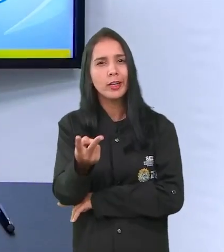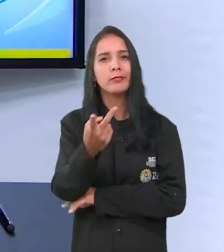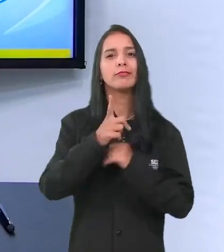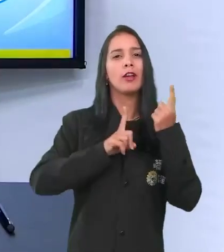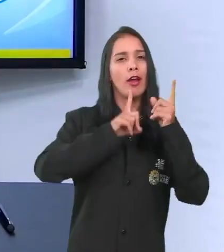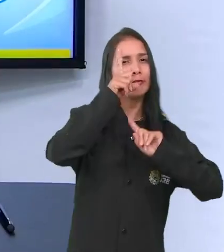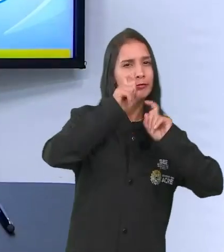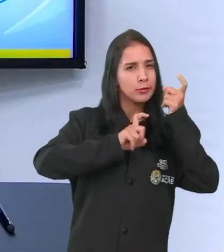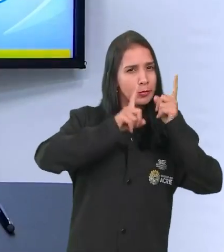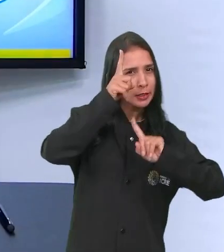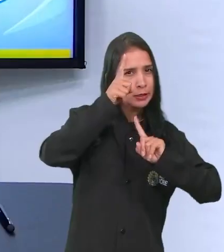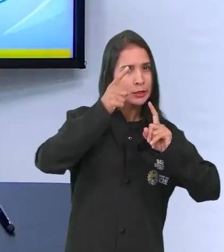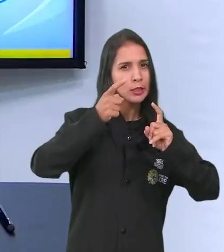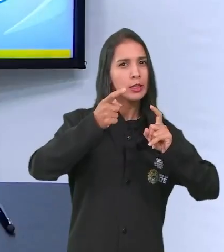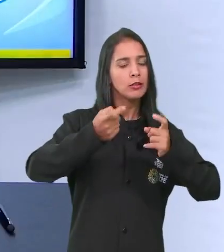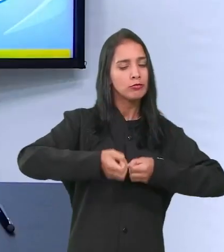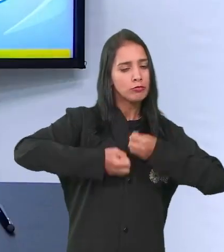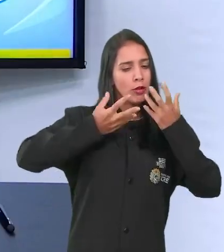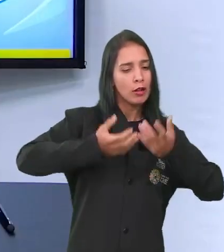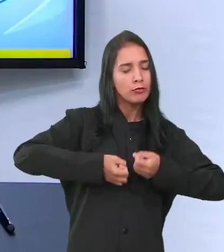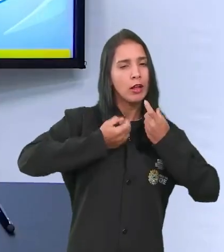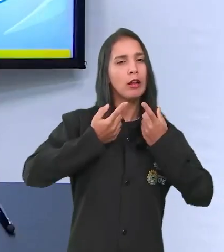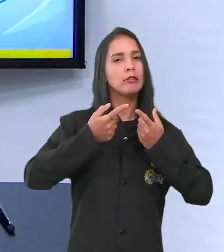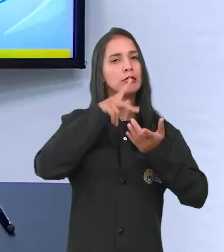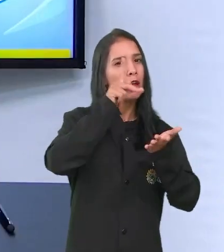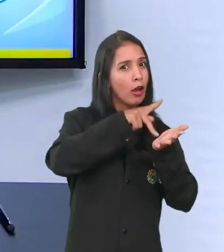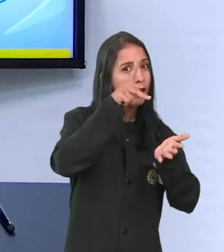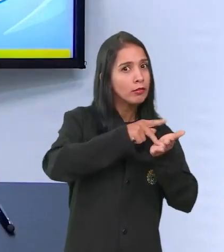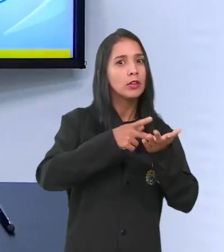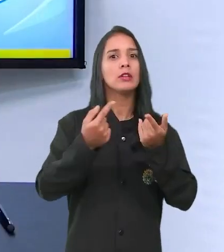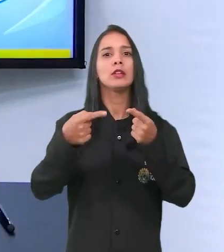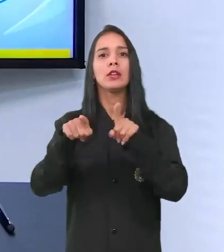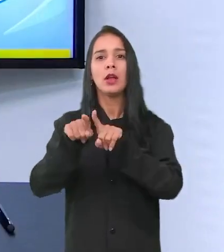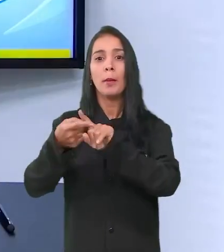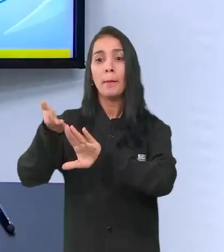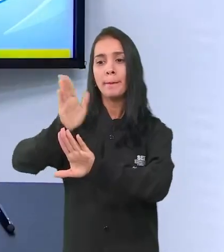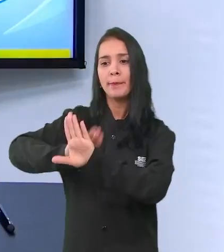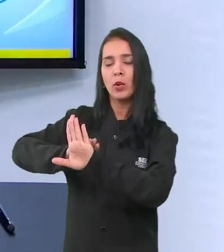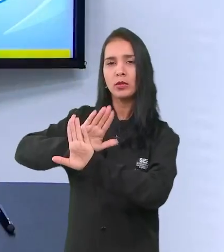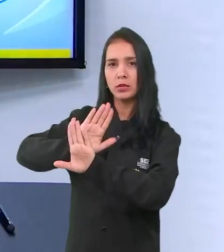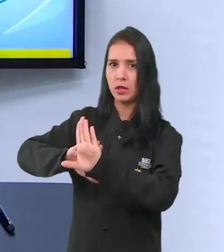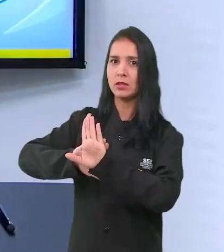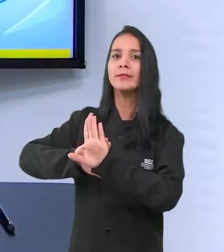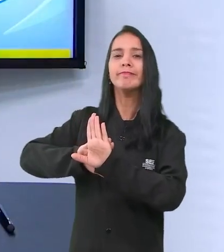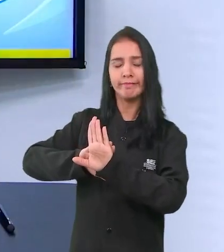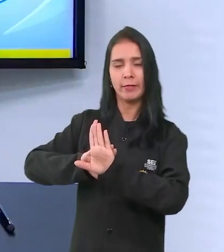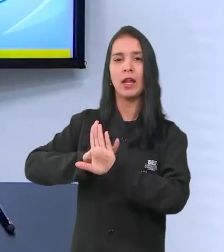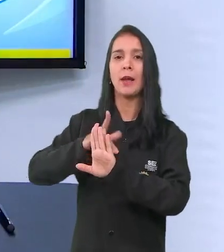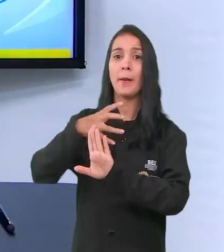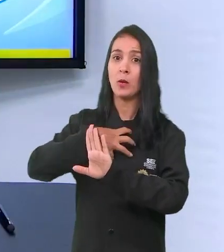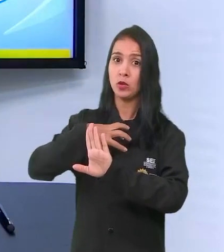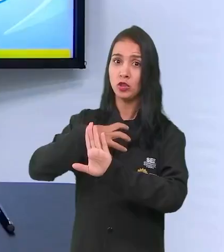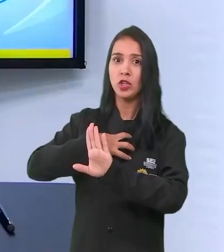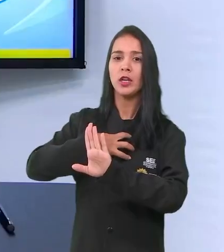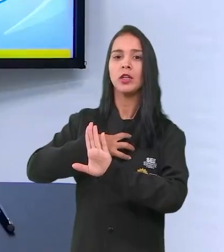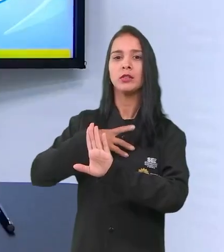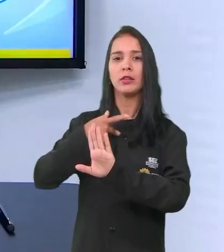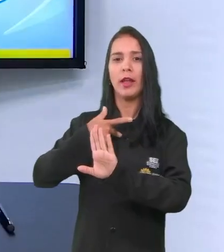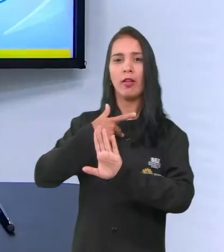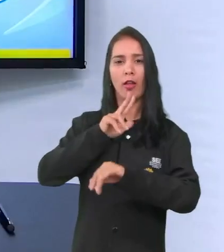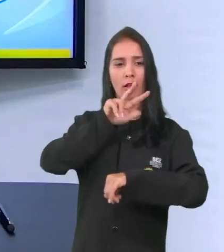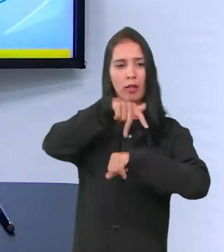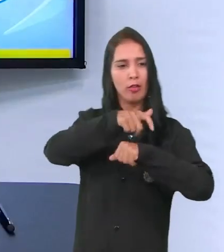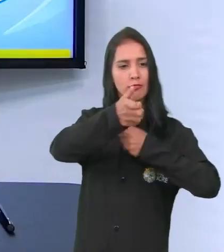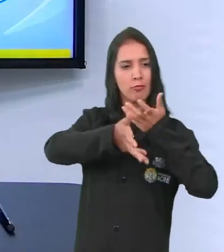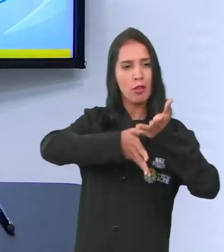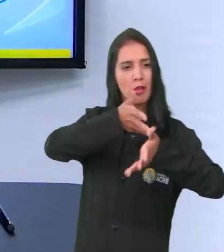expressão feita na vida real e a verdade, que realmente que as pessoas estavam ali transmitindo. E a gente